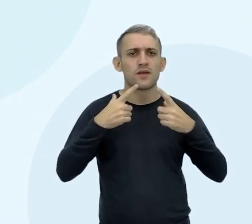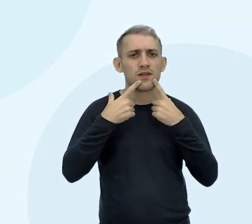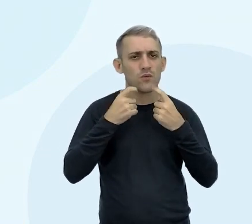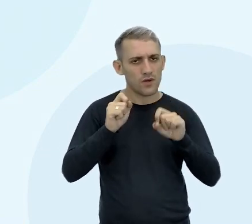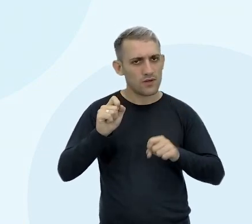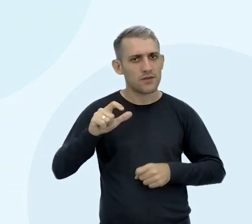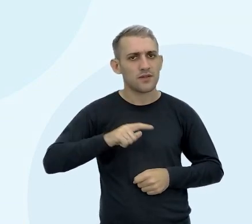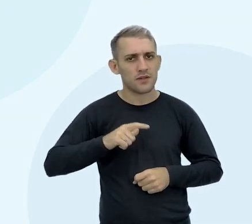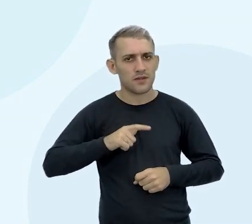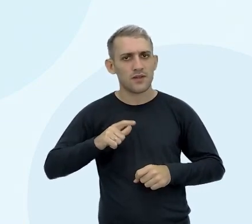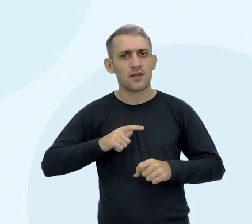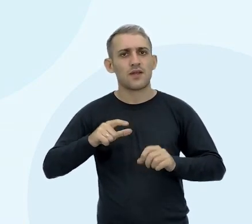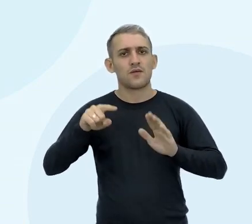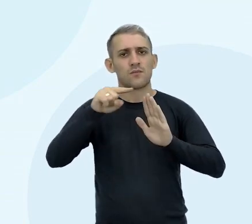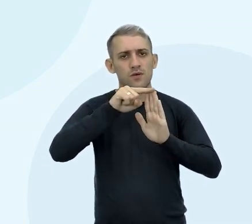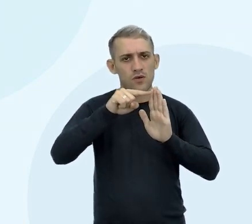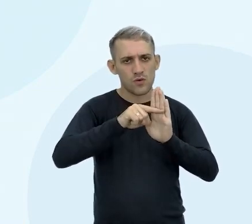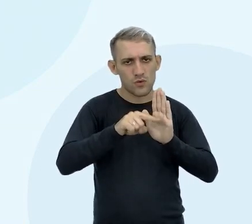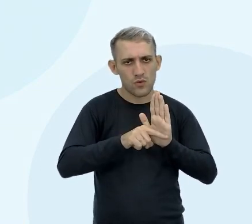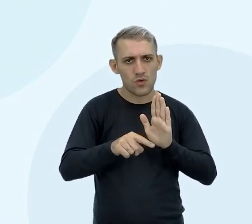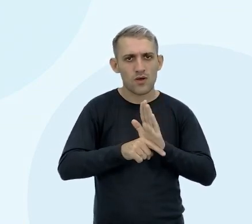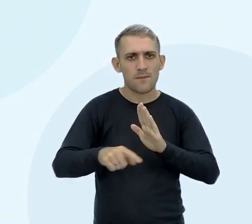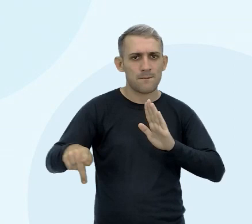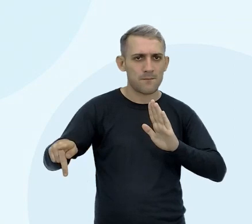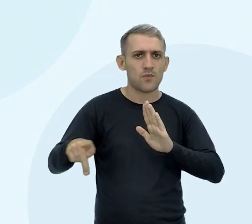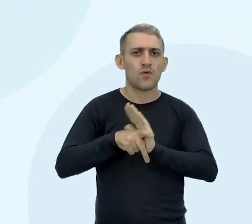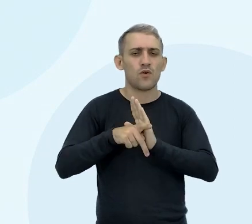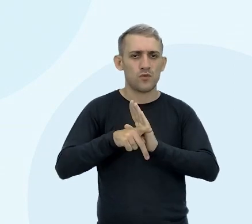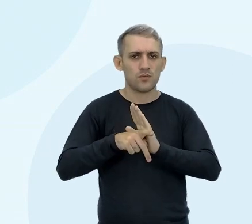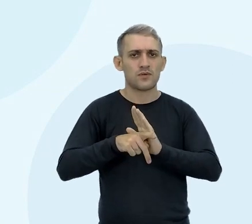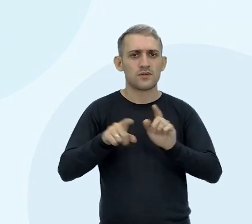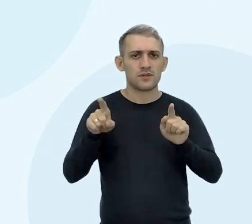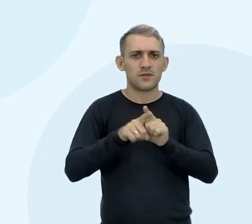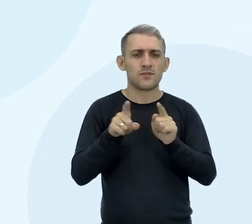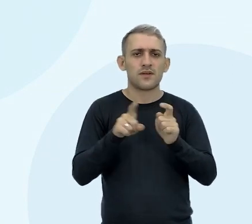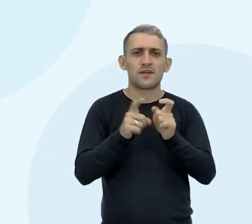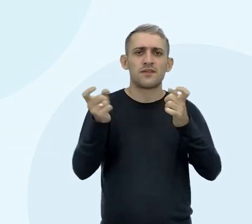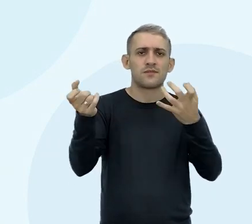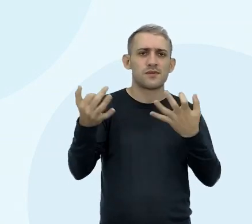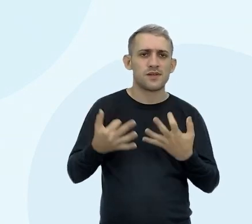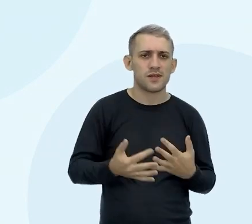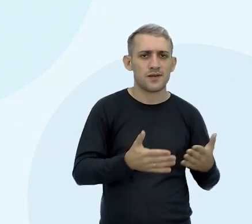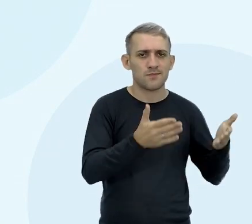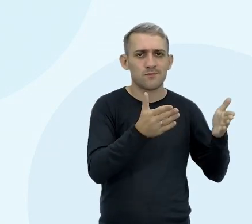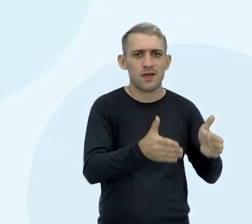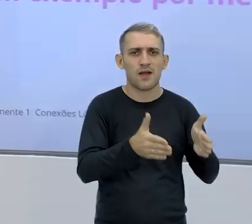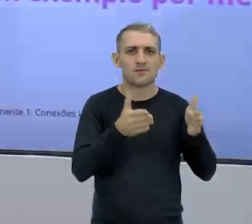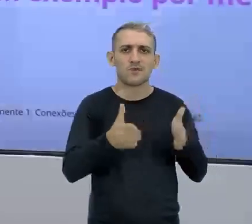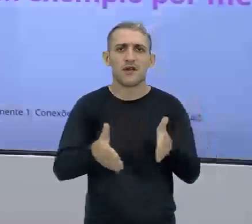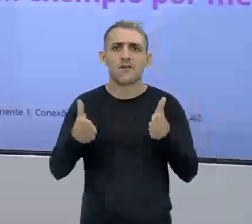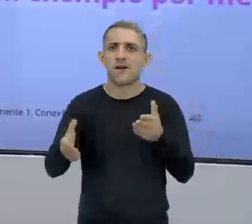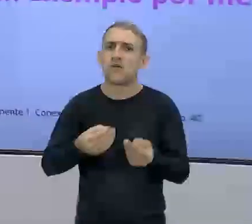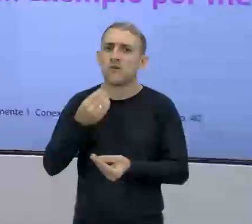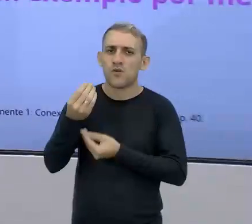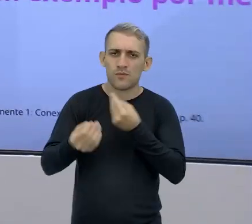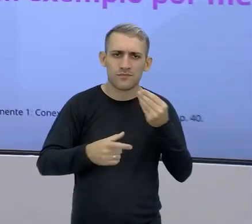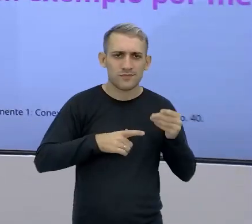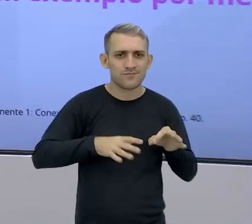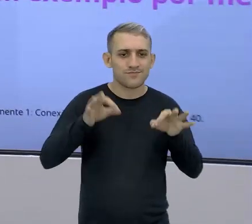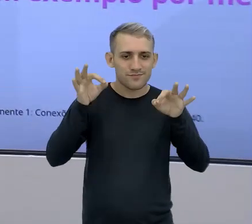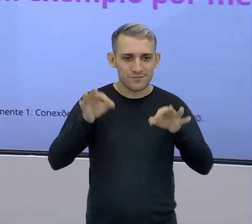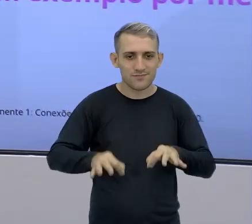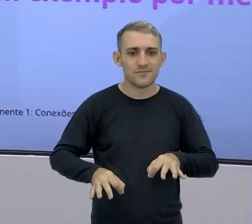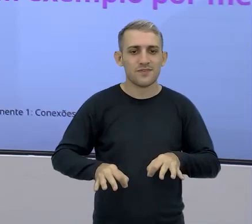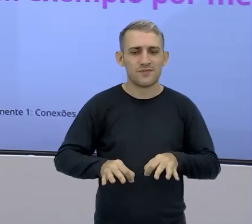uma programação nessa linguagem aí, esmiúce, né, o passo a passo dessa programação. Tenho certeza aí que vai ser